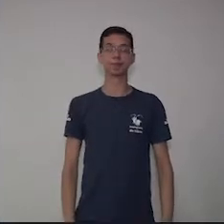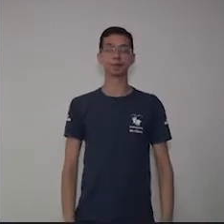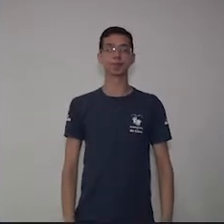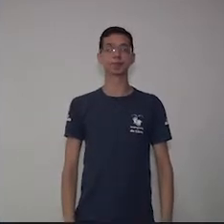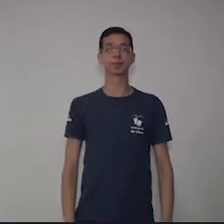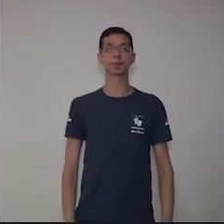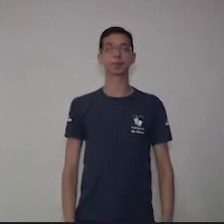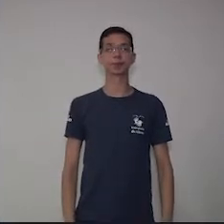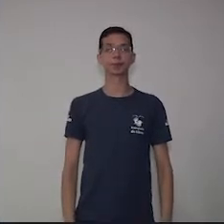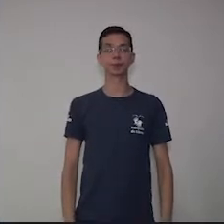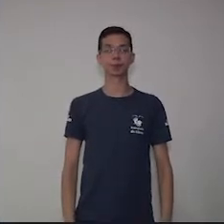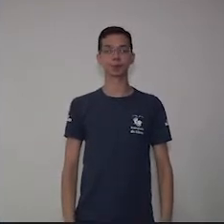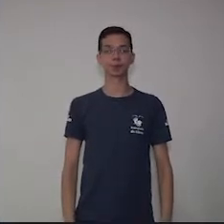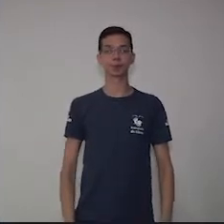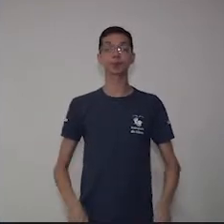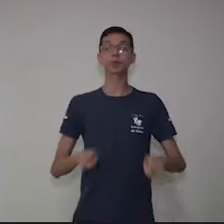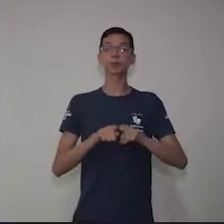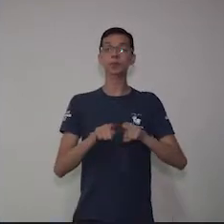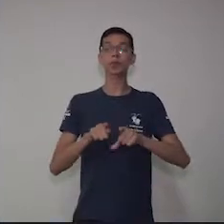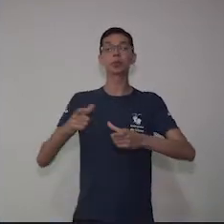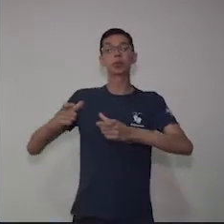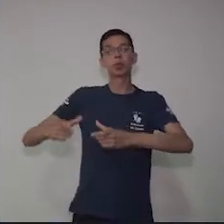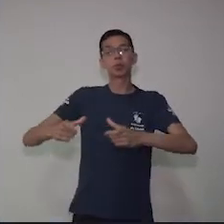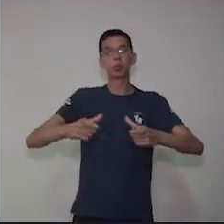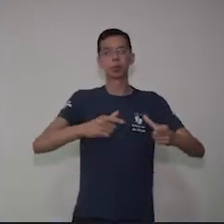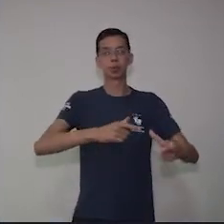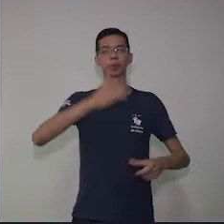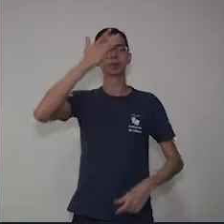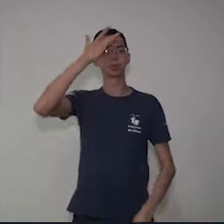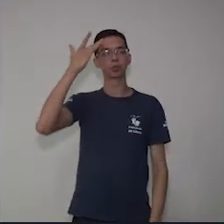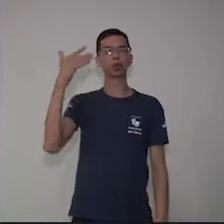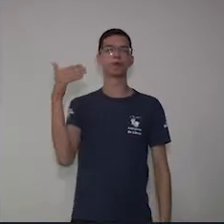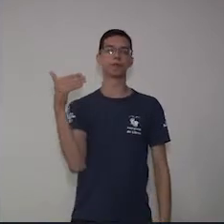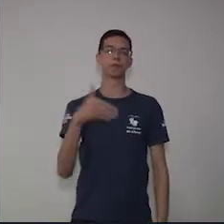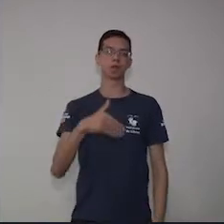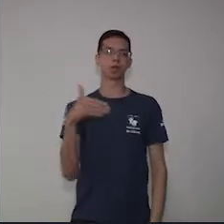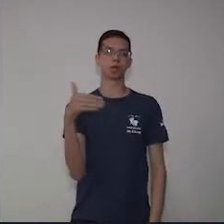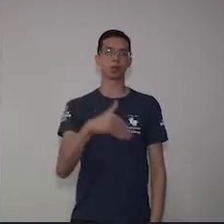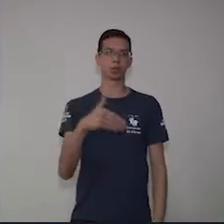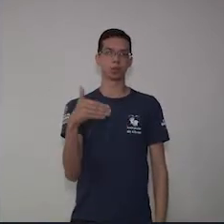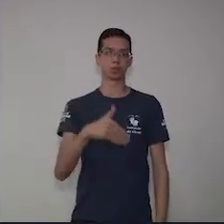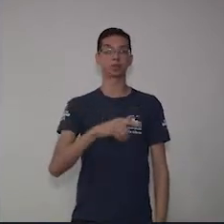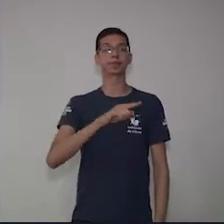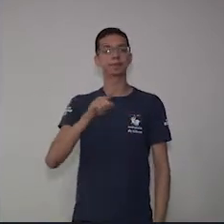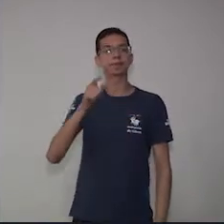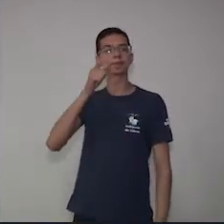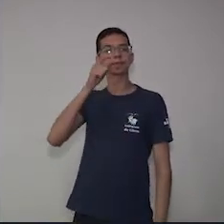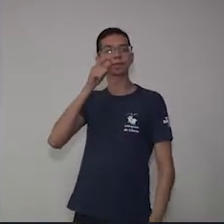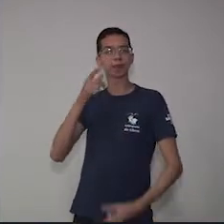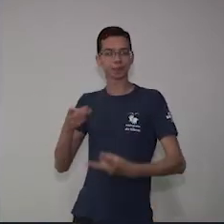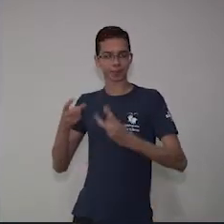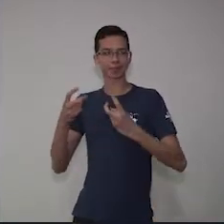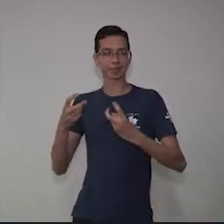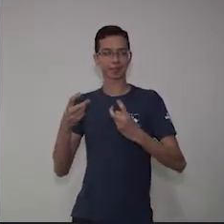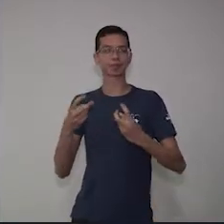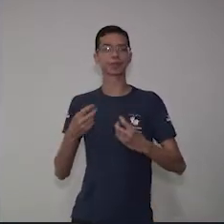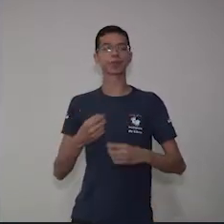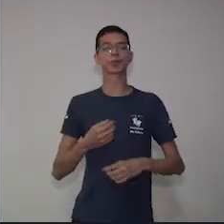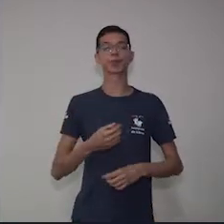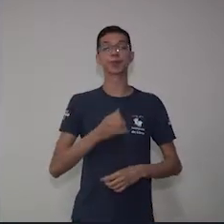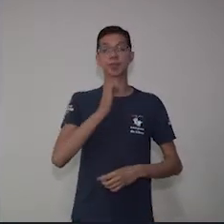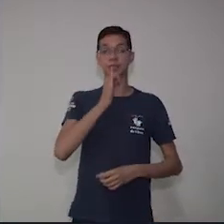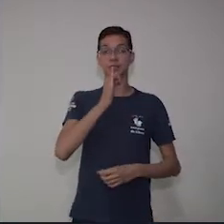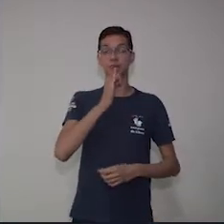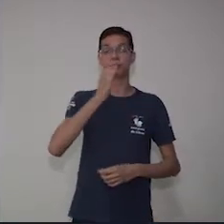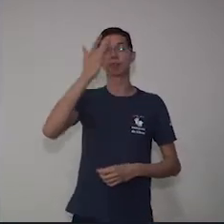da prevalência pelos locais frequentados, que a gente pode ver também que a proporção de pessoas que frequentam pelo menos um